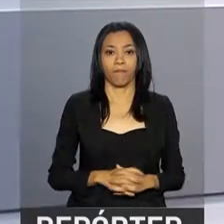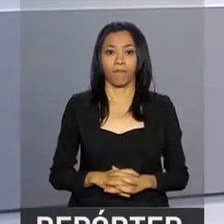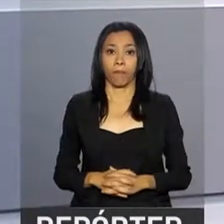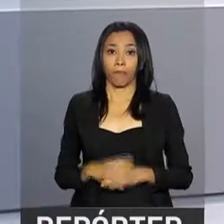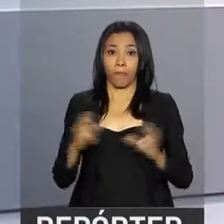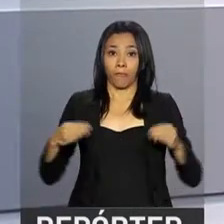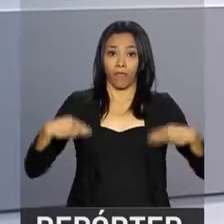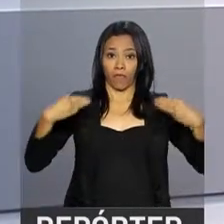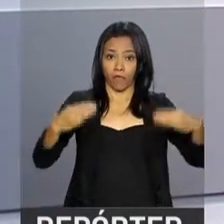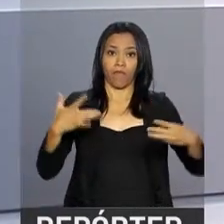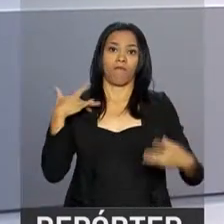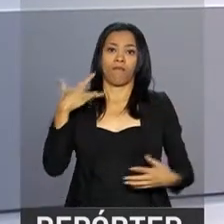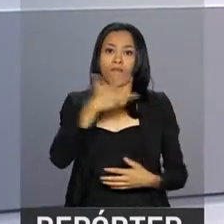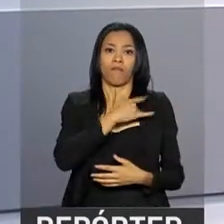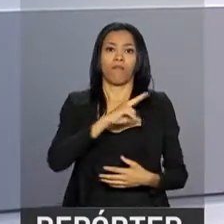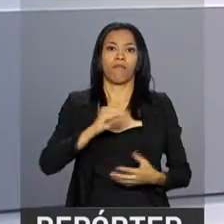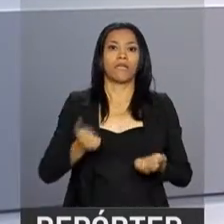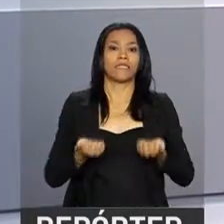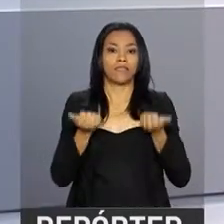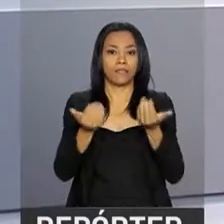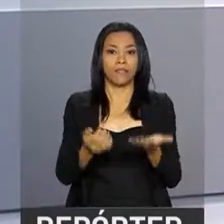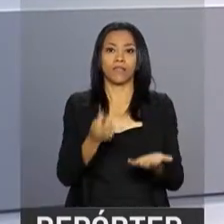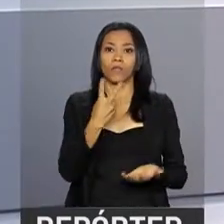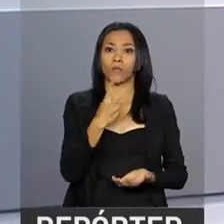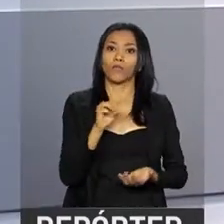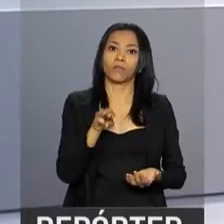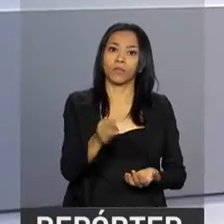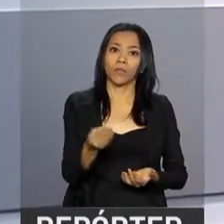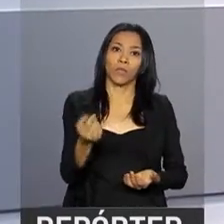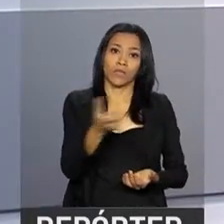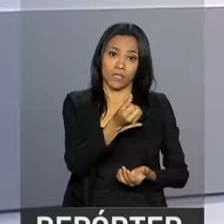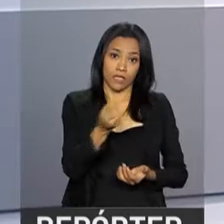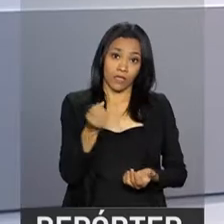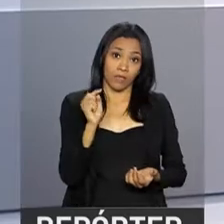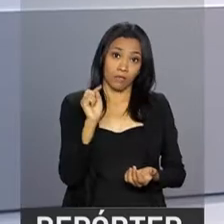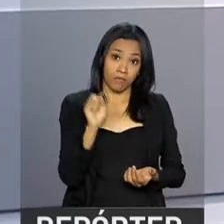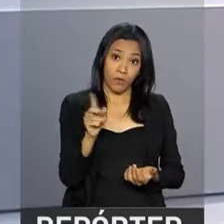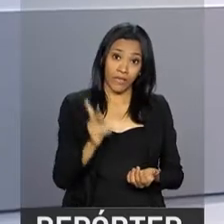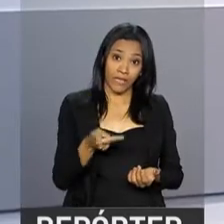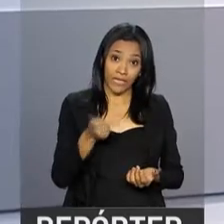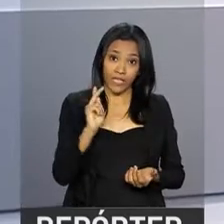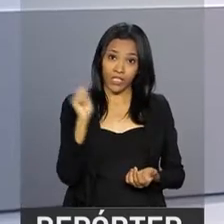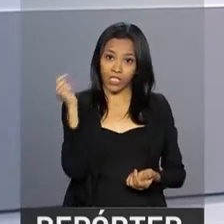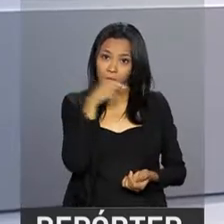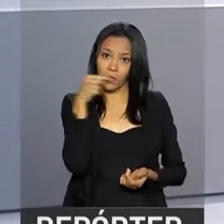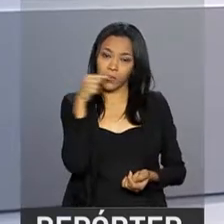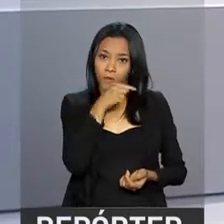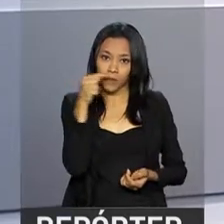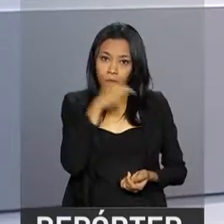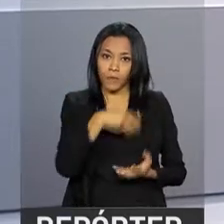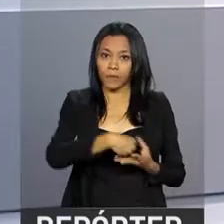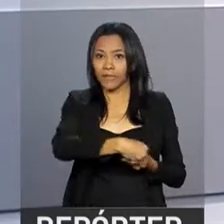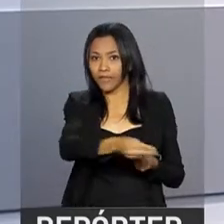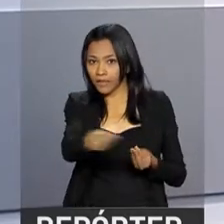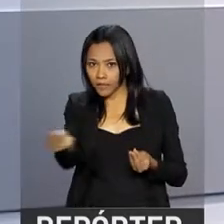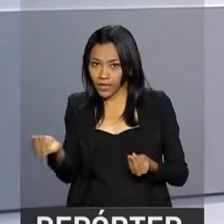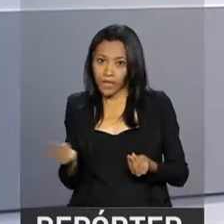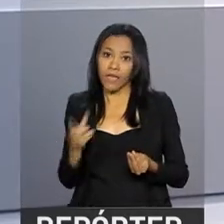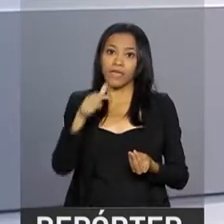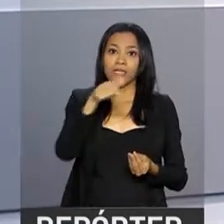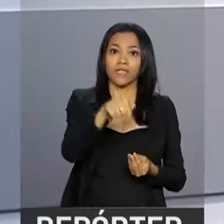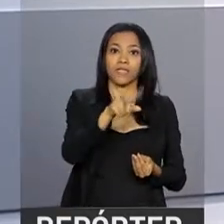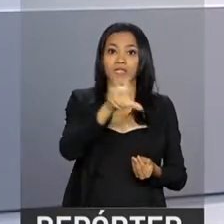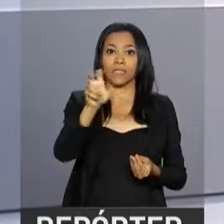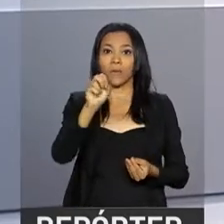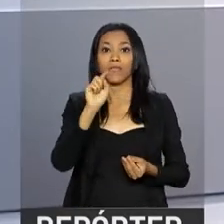O Ministério da Saúde vai entregar 2.600.000 kits de higiene bucal para cerca de 750 mil indígenas